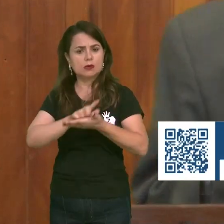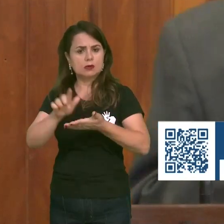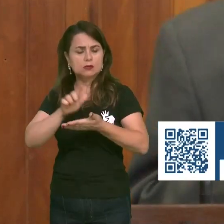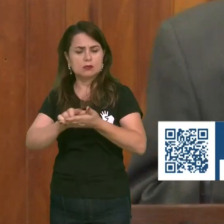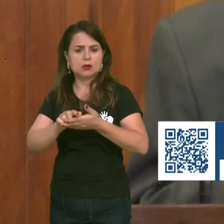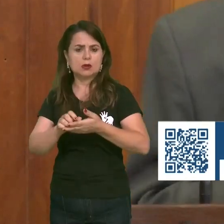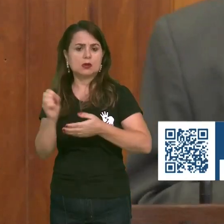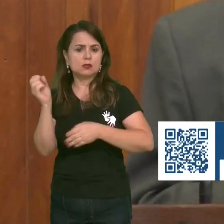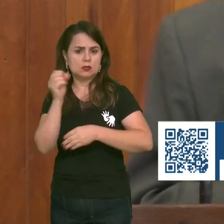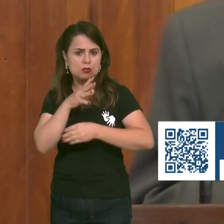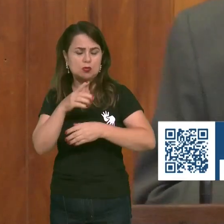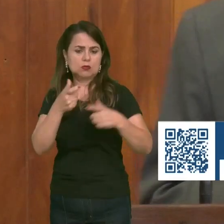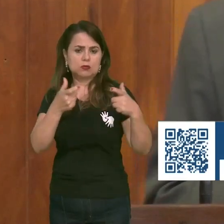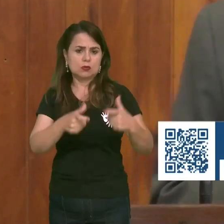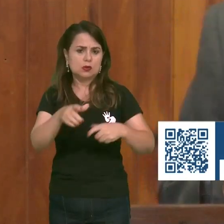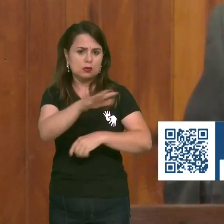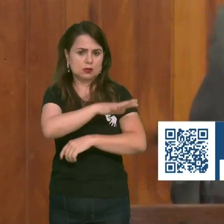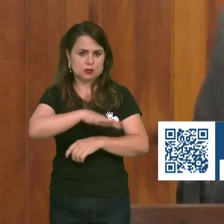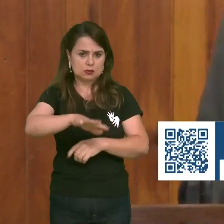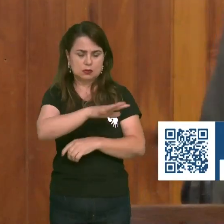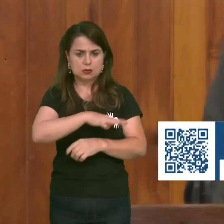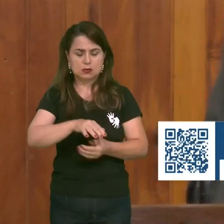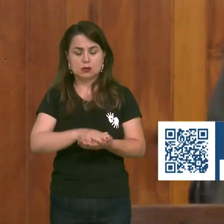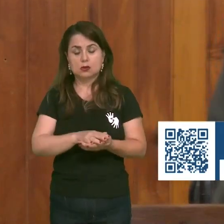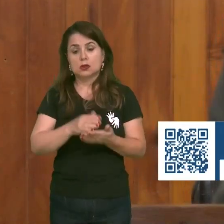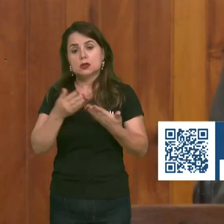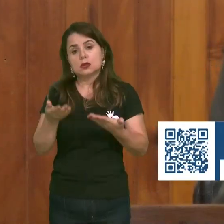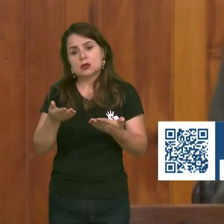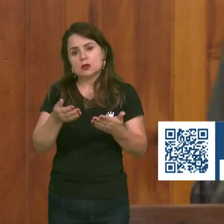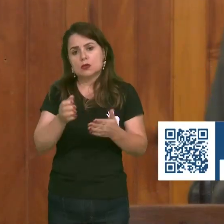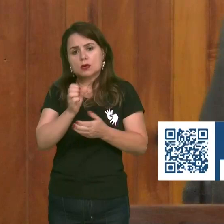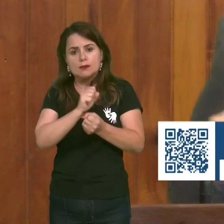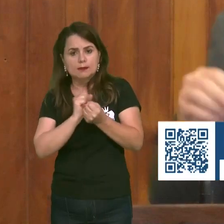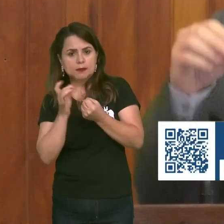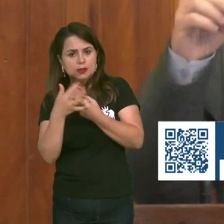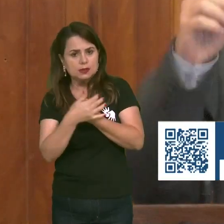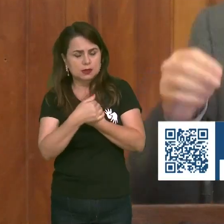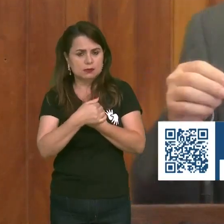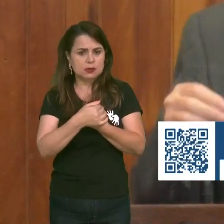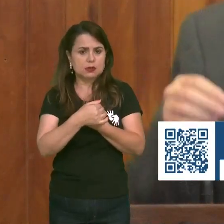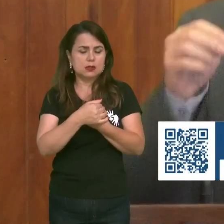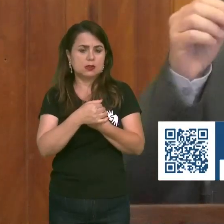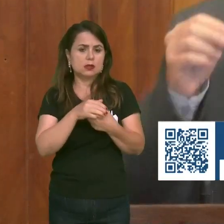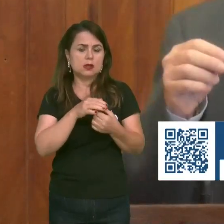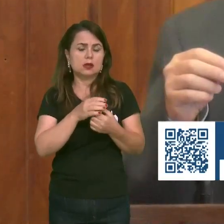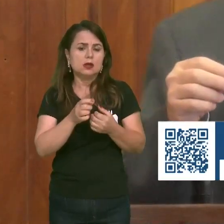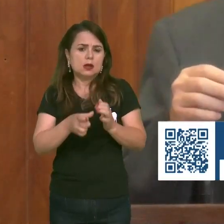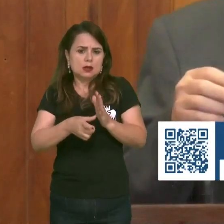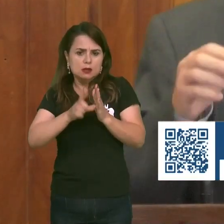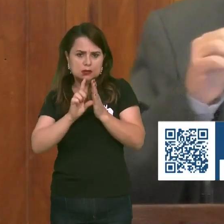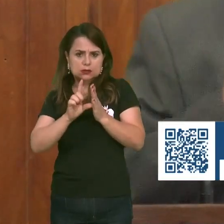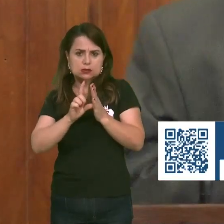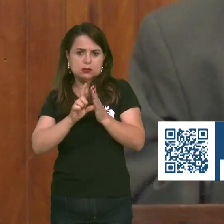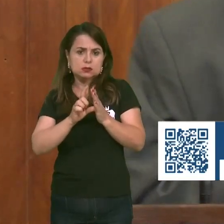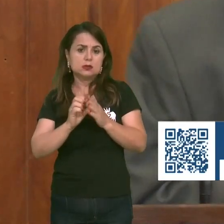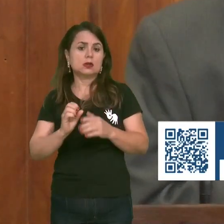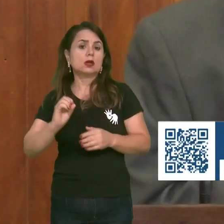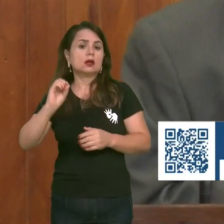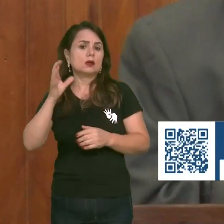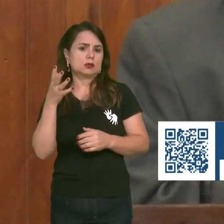desse espaço antes da pandemia o espaço provovia vários eventos temporários